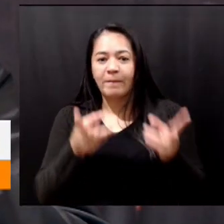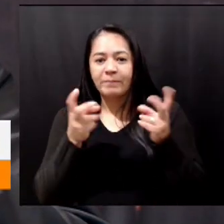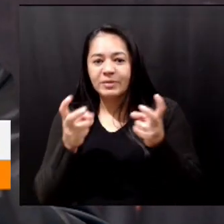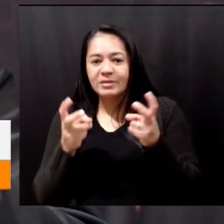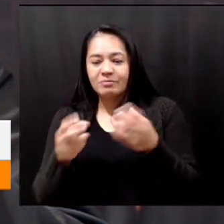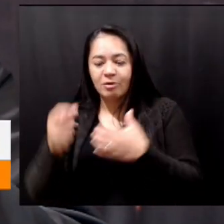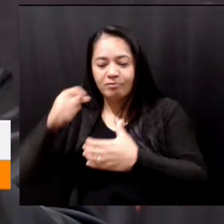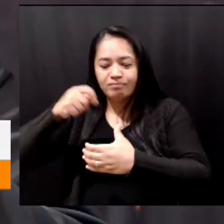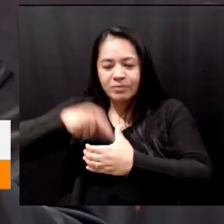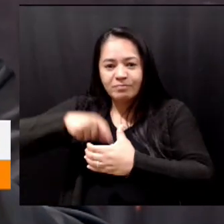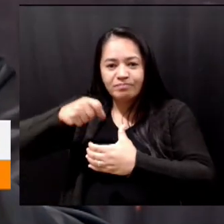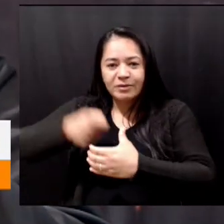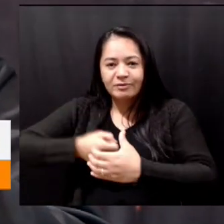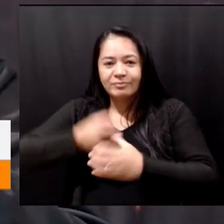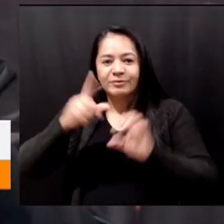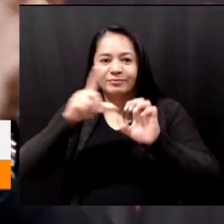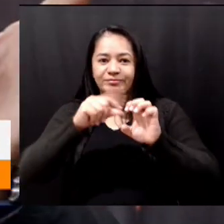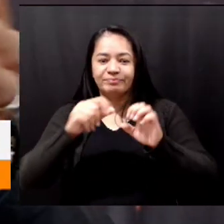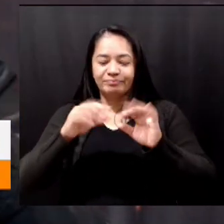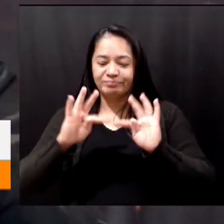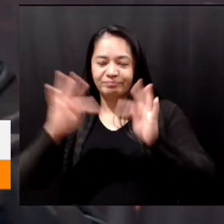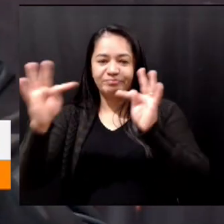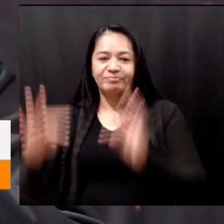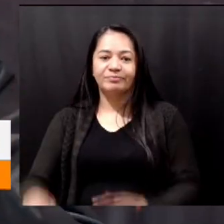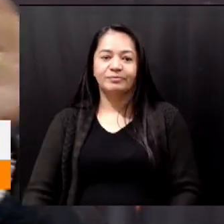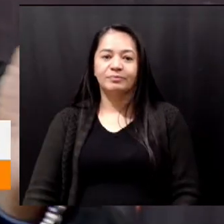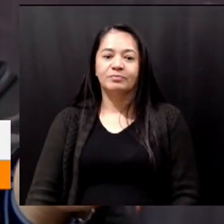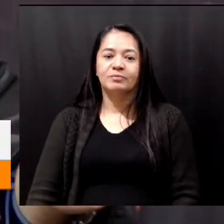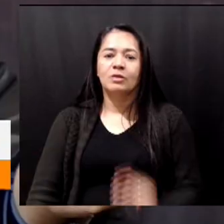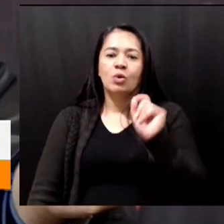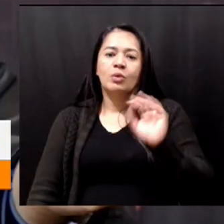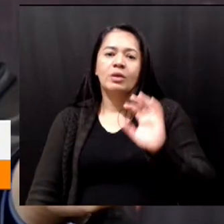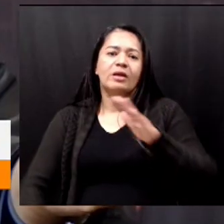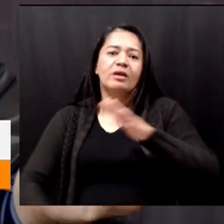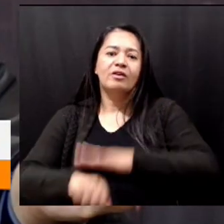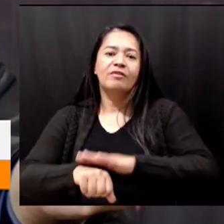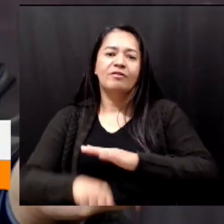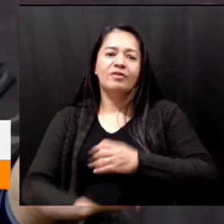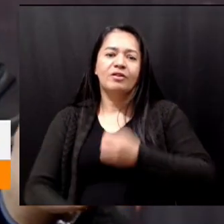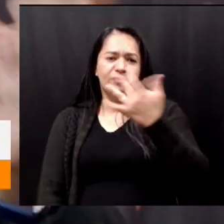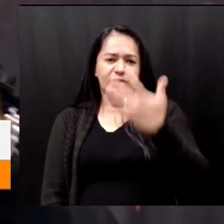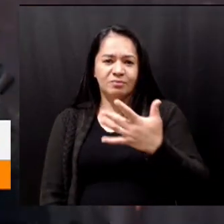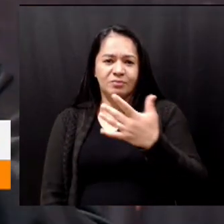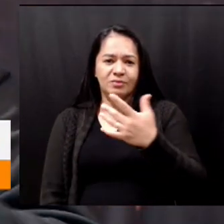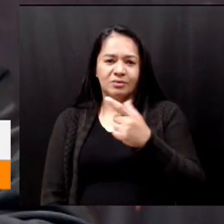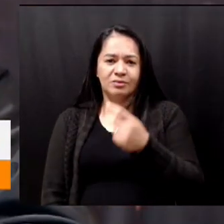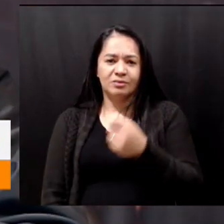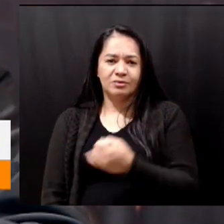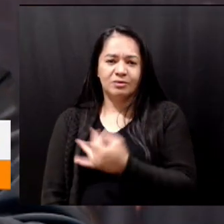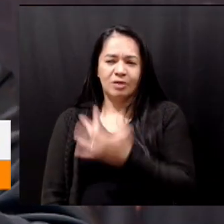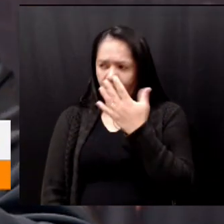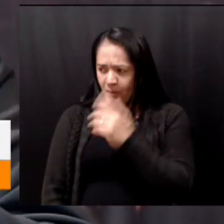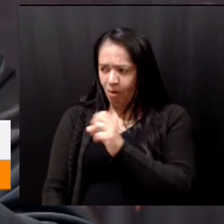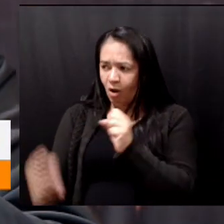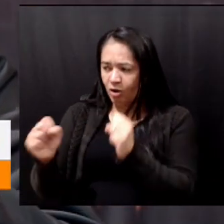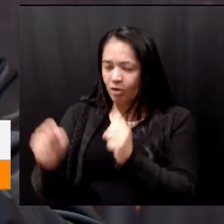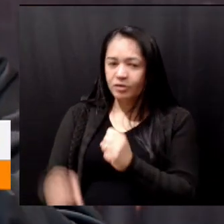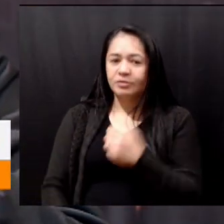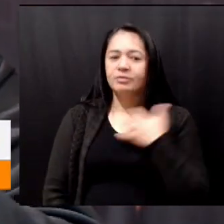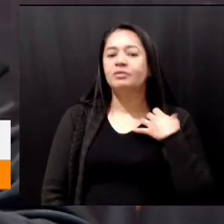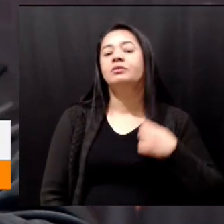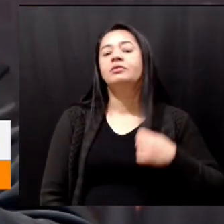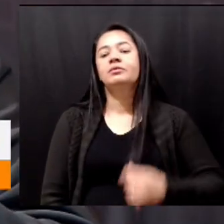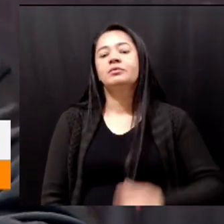da tecnologia. Então, assim, o que fez? Aí eu vou mencionar, eu tenho tempo para falar uns números importantes. Pode falar. Olha tem que sim. interessante. Vamos lá.